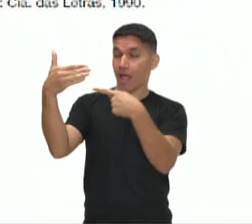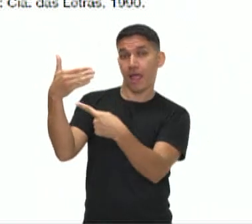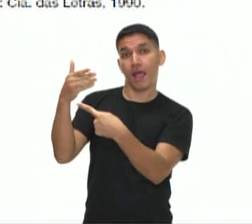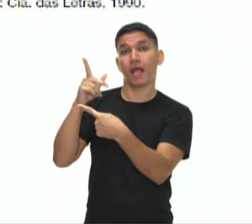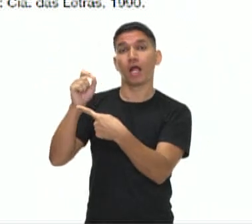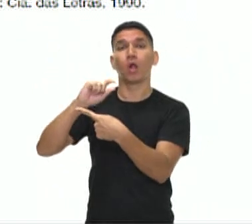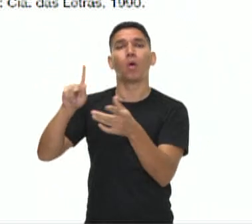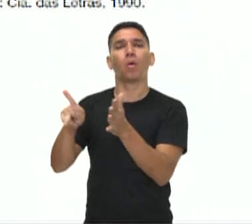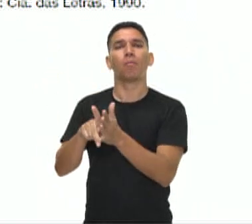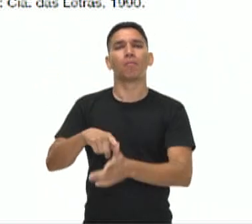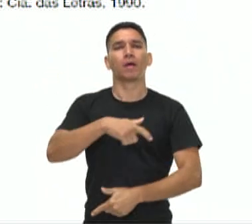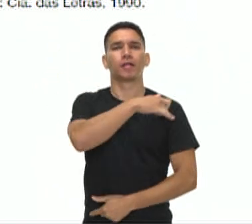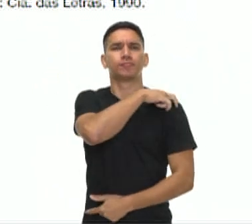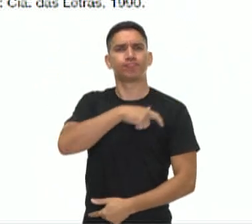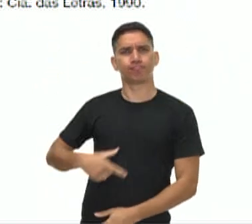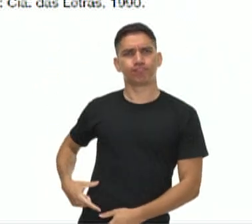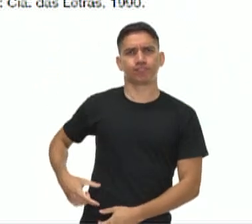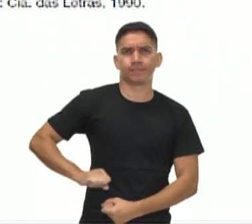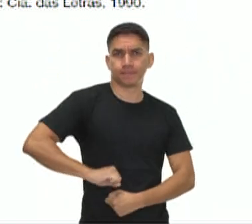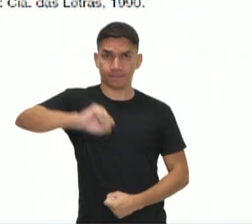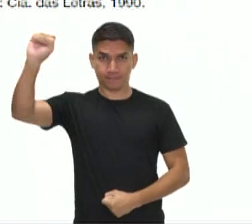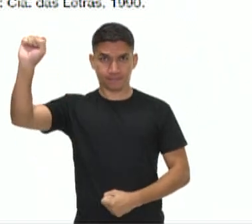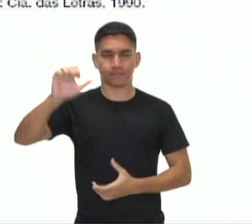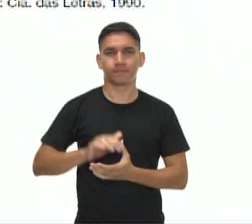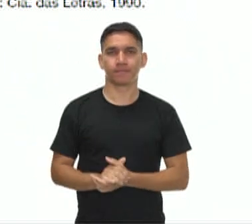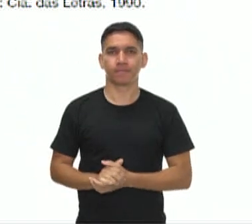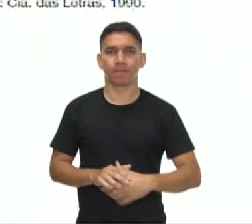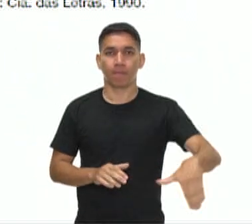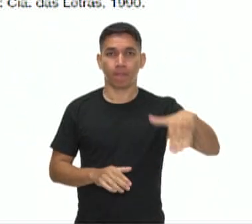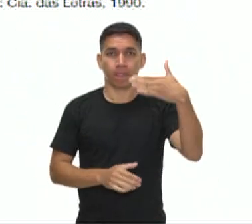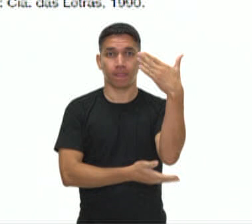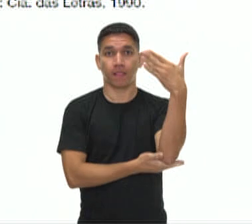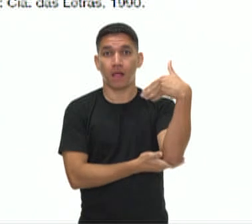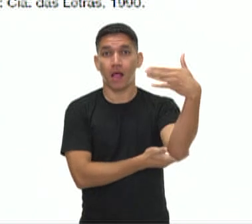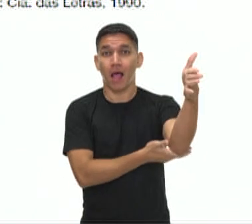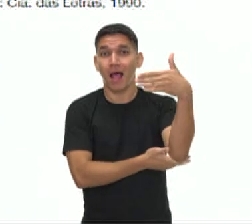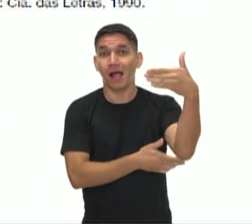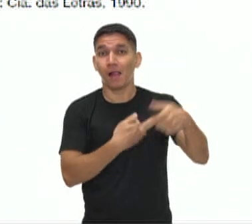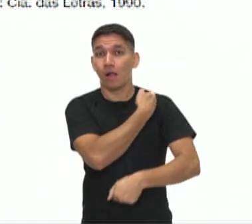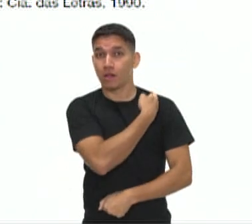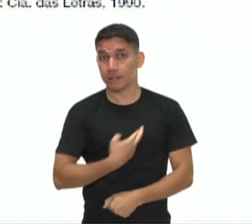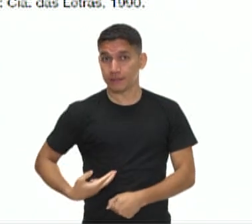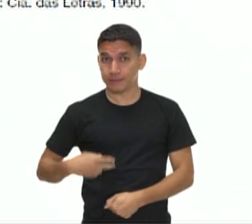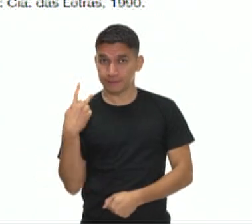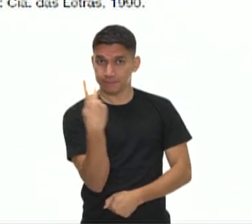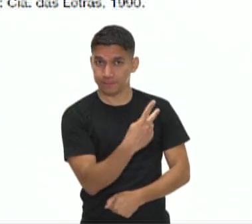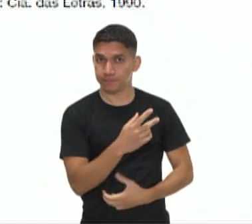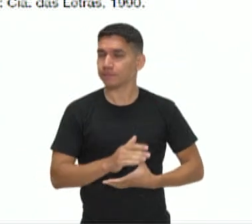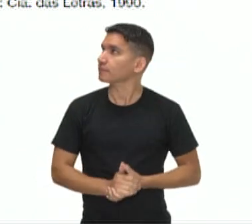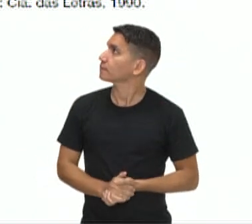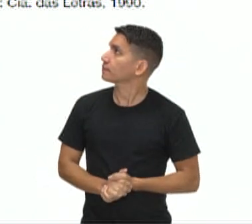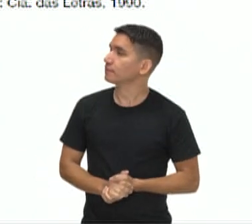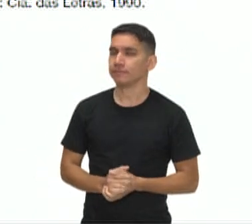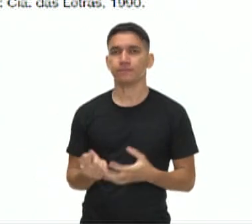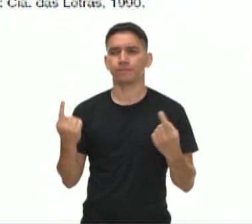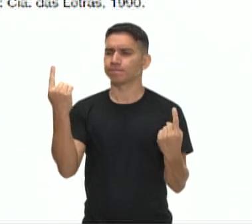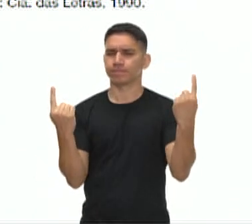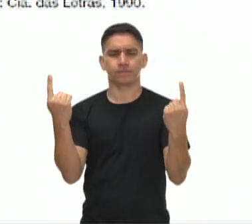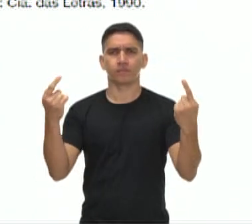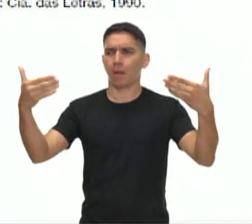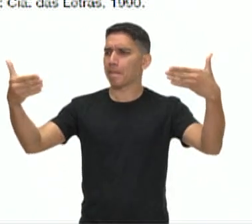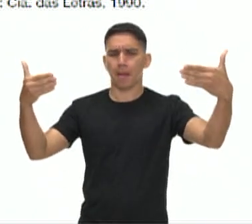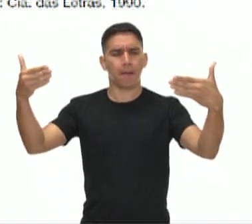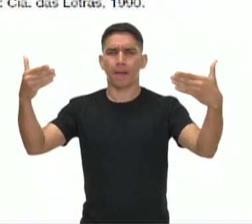Brasil e na bandeira adotada pelo regime republicano. Então mantém algumas estruturas,